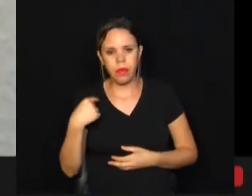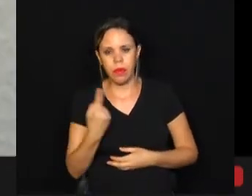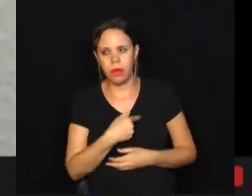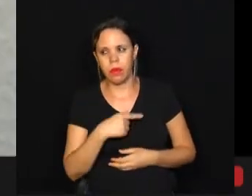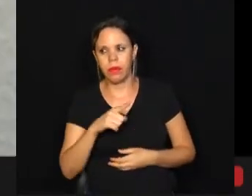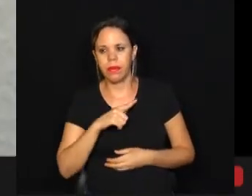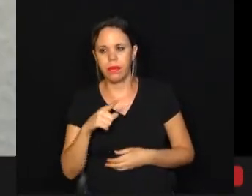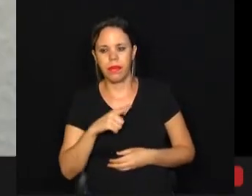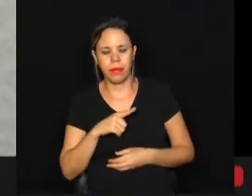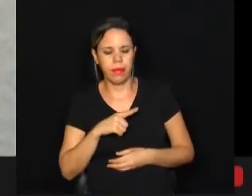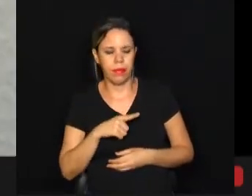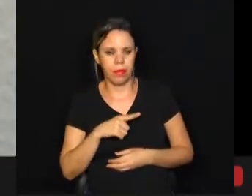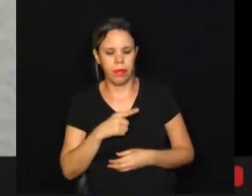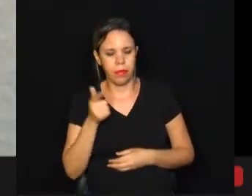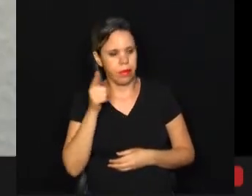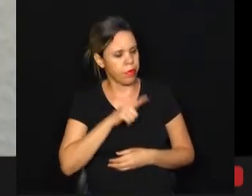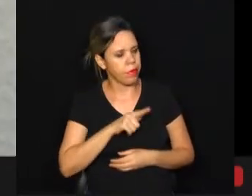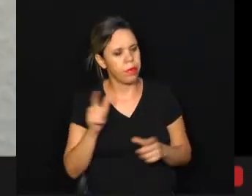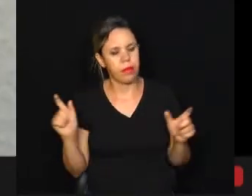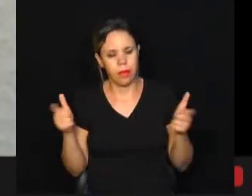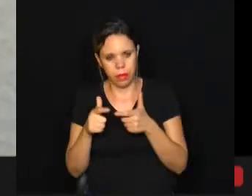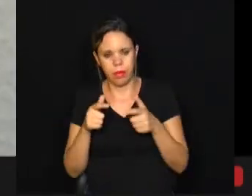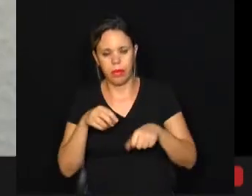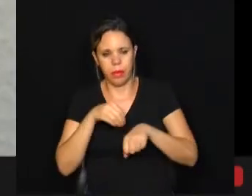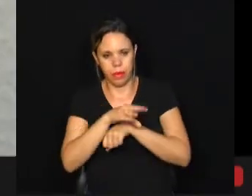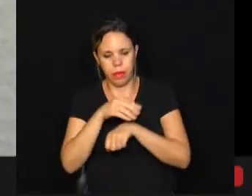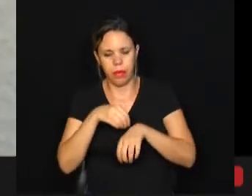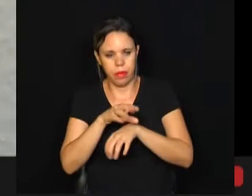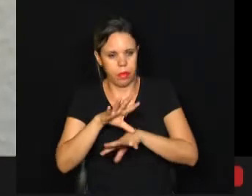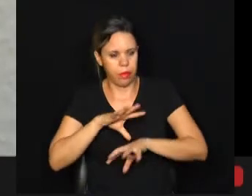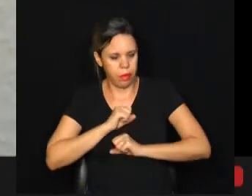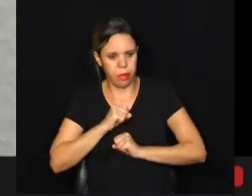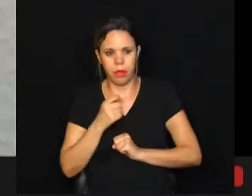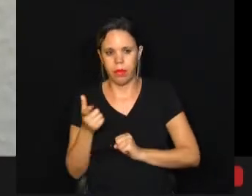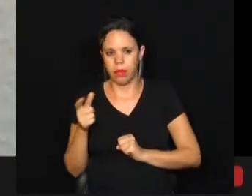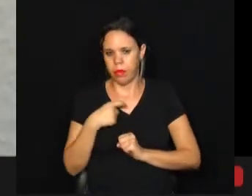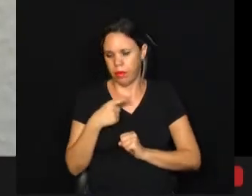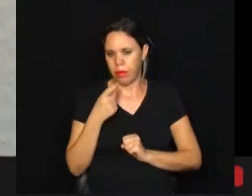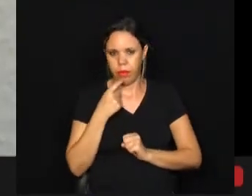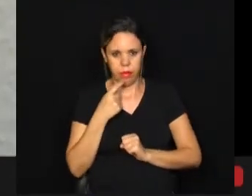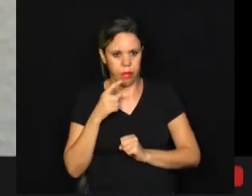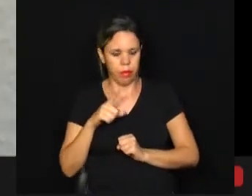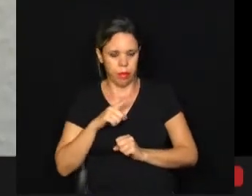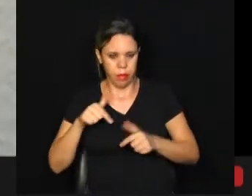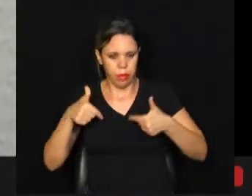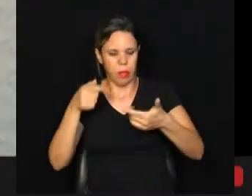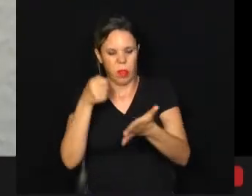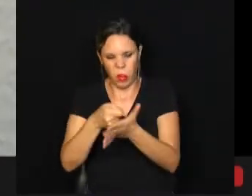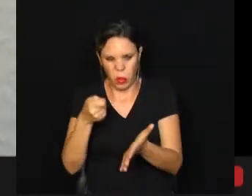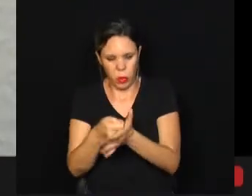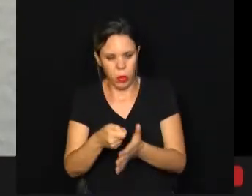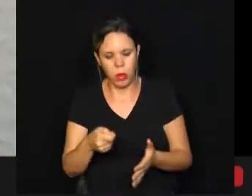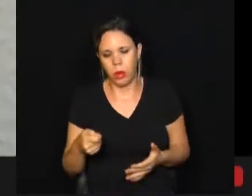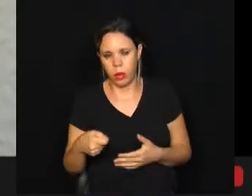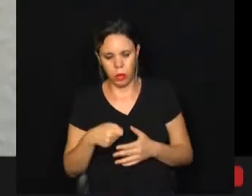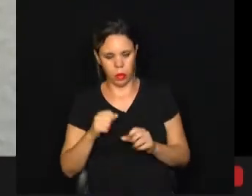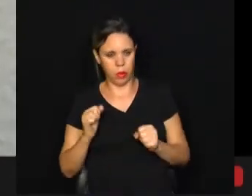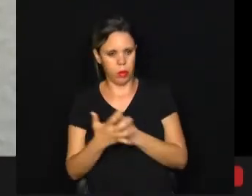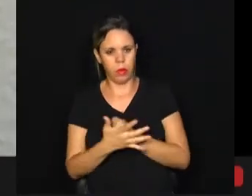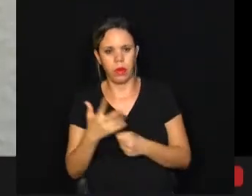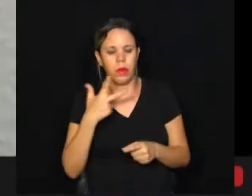tem para conseguir diminuir o contágio na cidade de Campinas tendo medidas mais duras de enfrentamento à